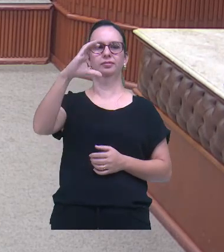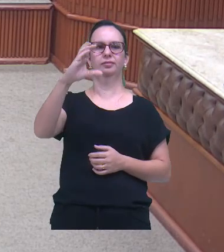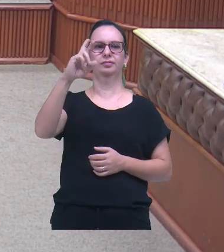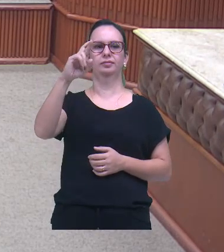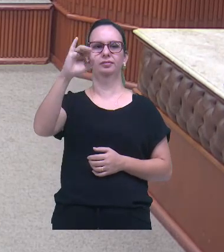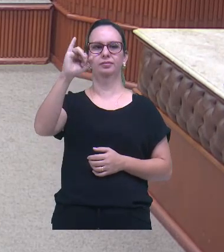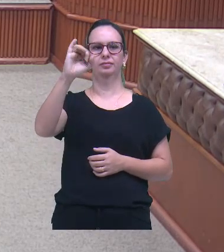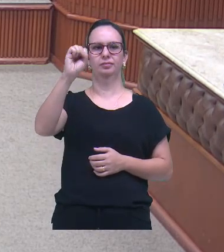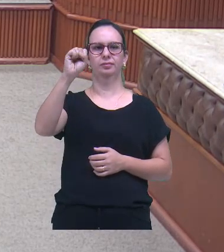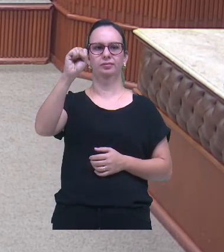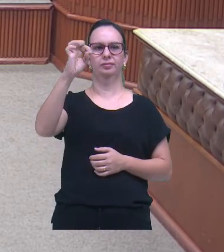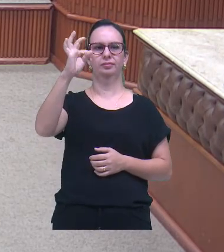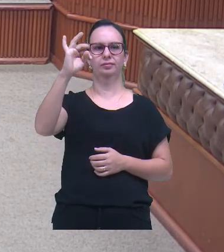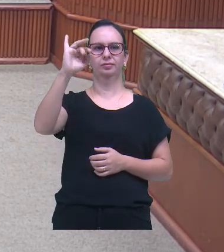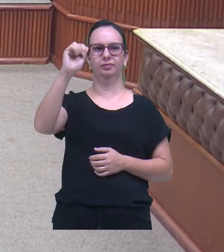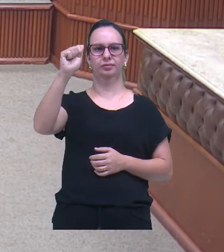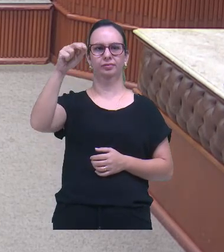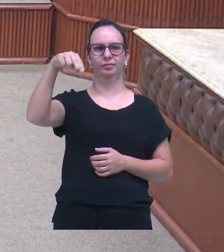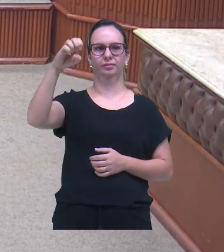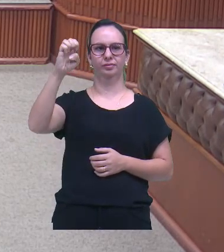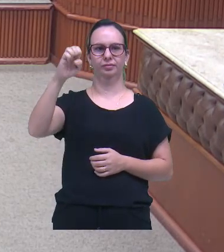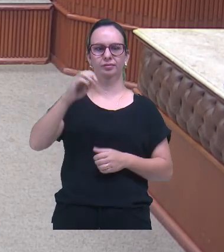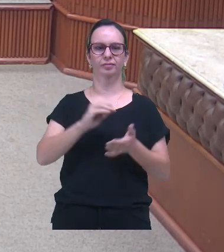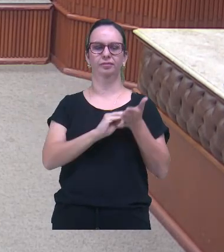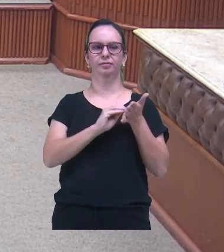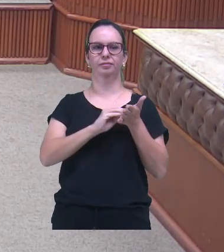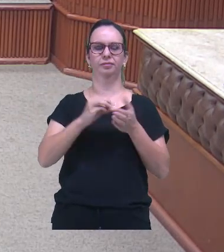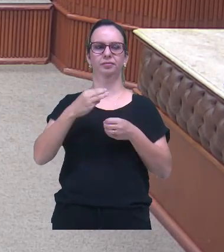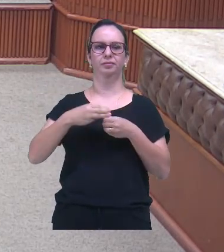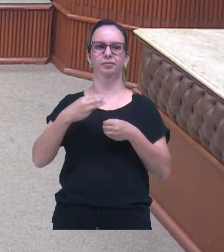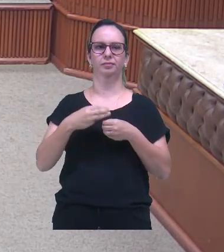Andrade Bucinati, secretária municipal da Saúde.